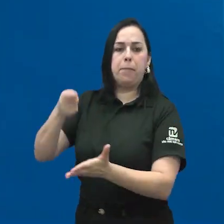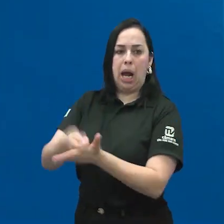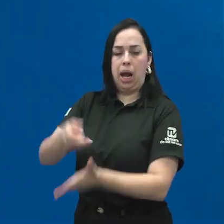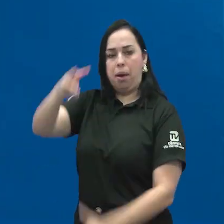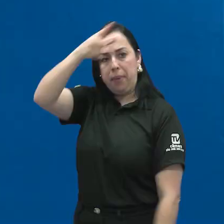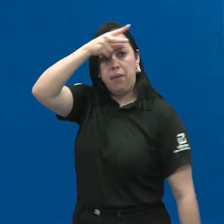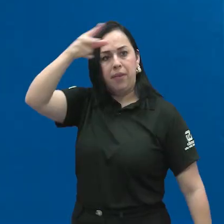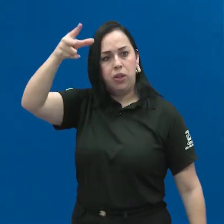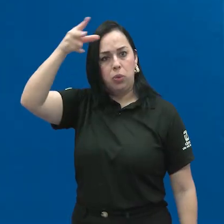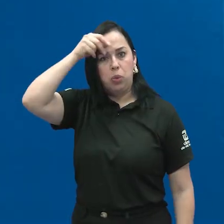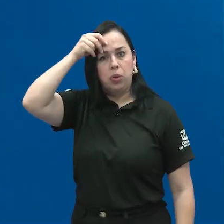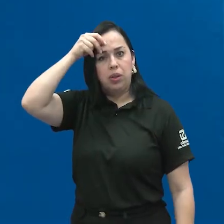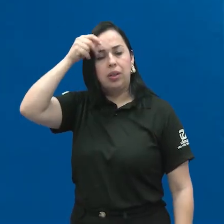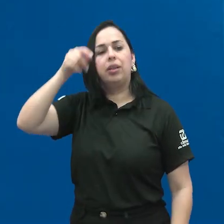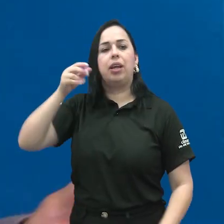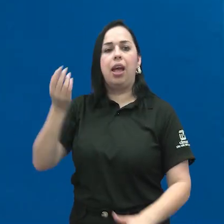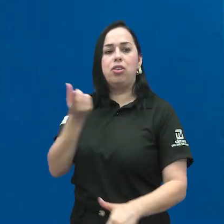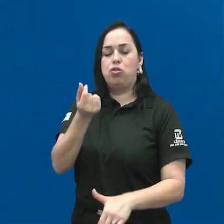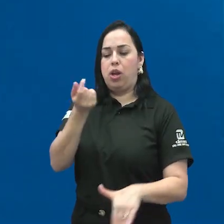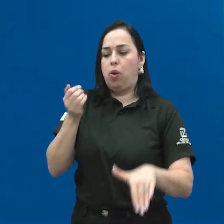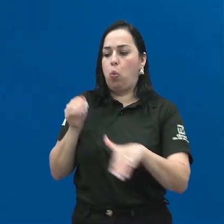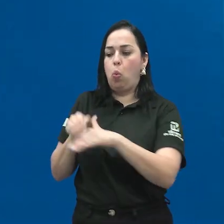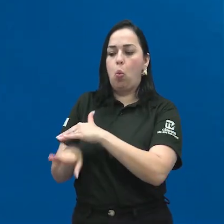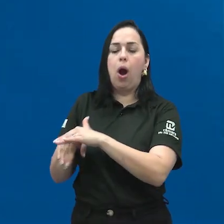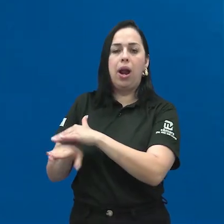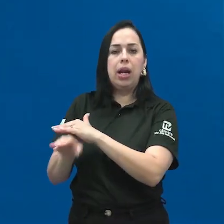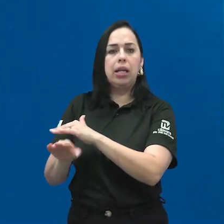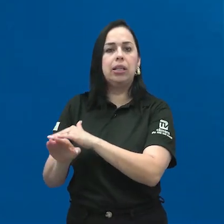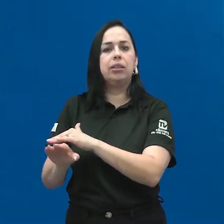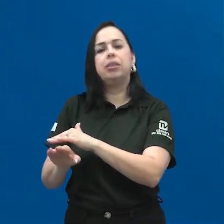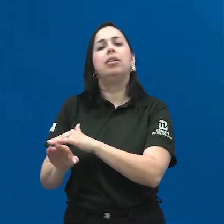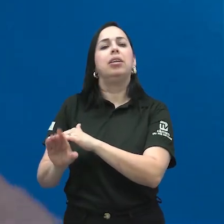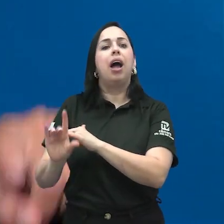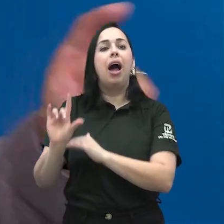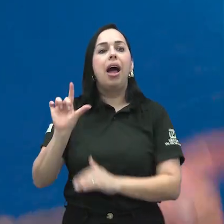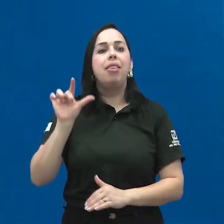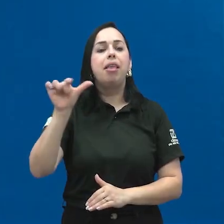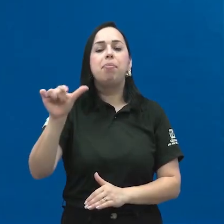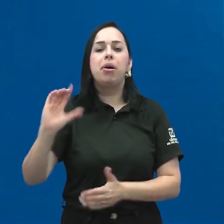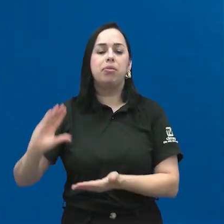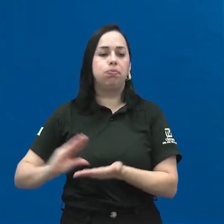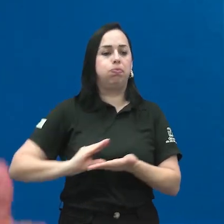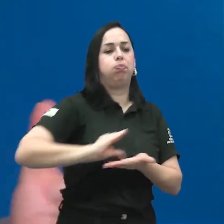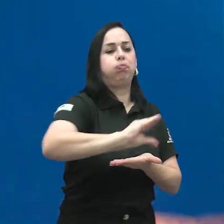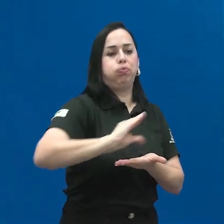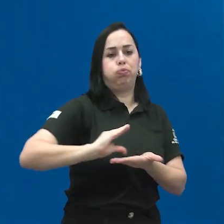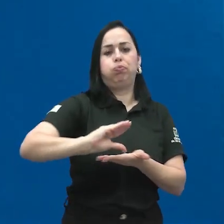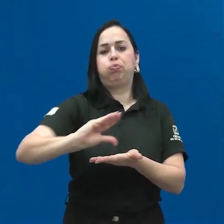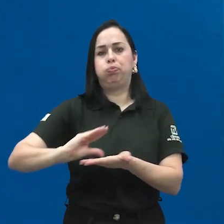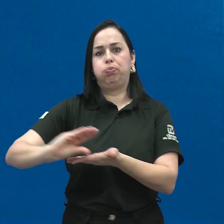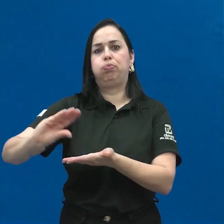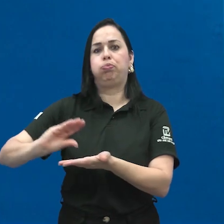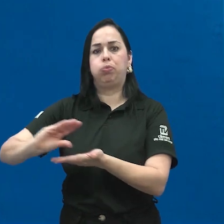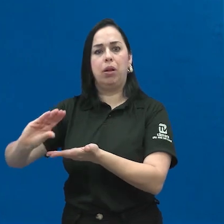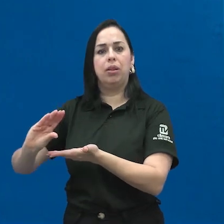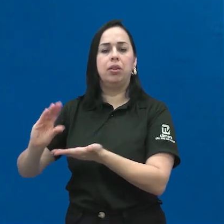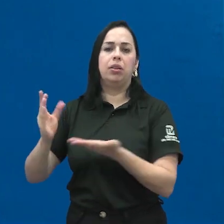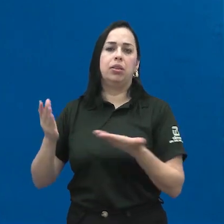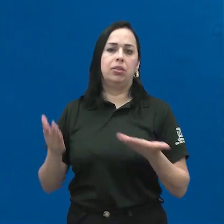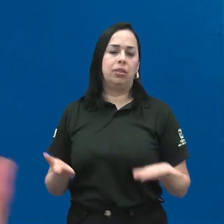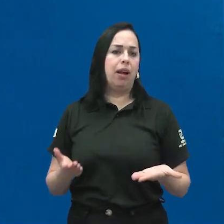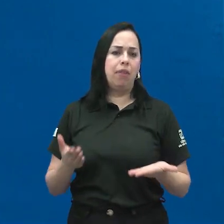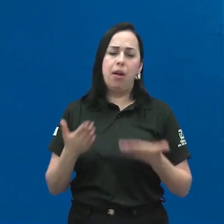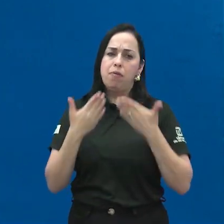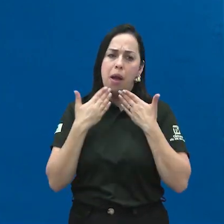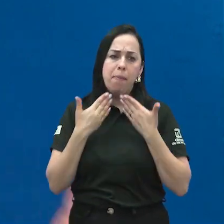para a outorga, de outorga que vai para o Fundo Municipal de Desenvolvimento Urbano e um colegiado decide os investimentos. E isso